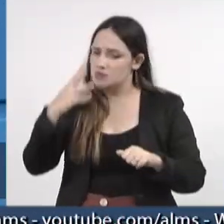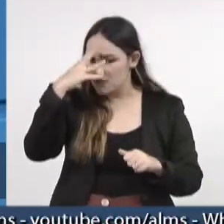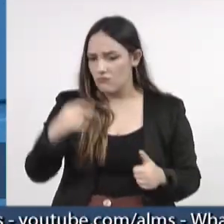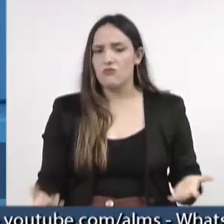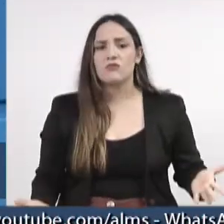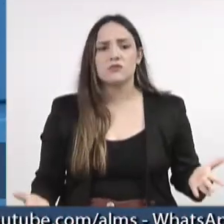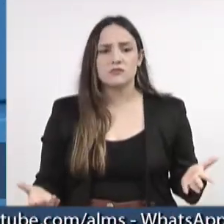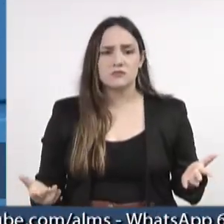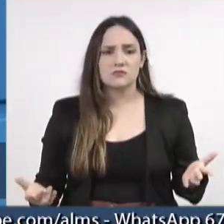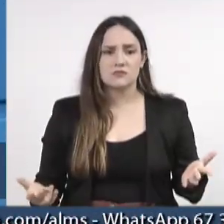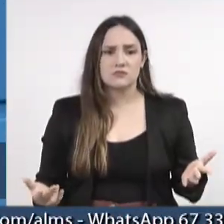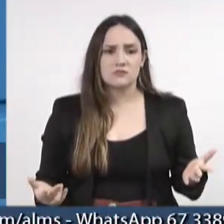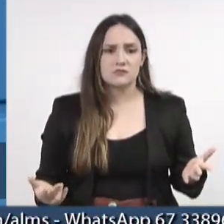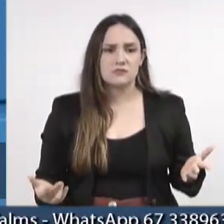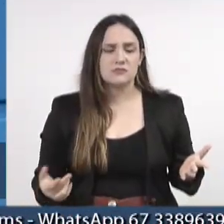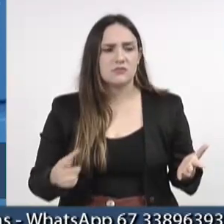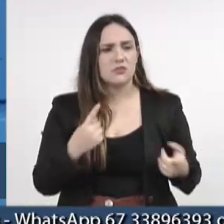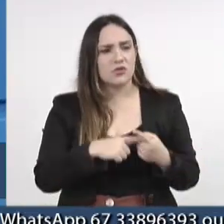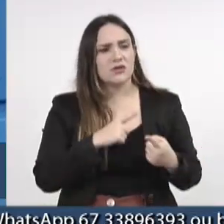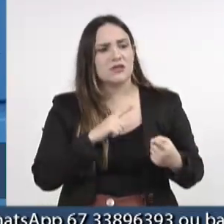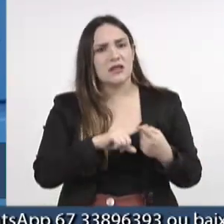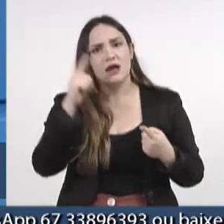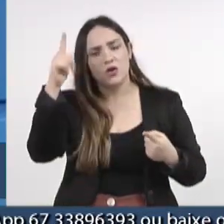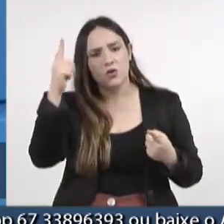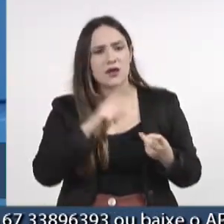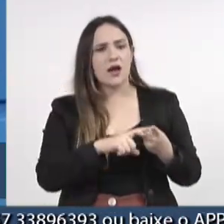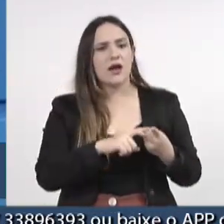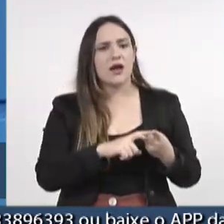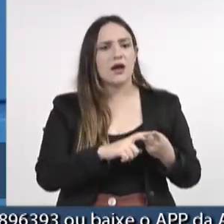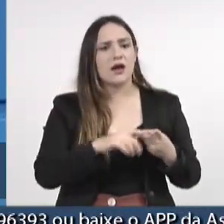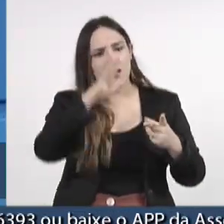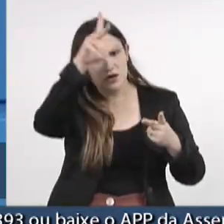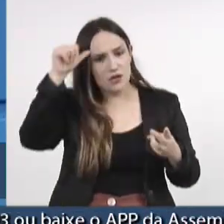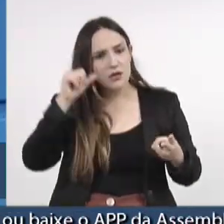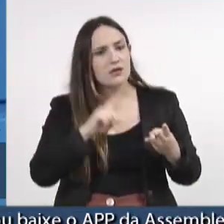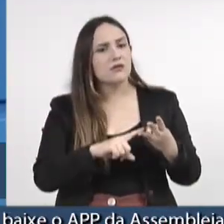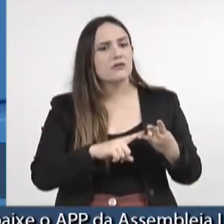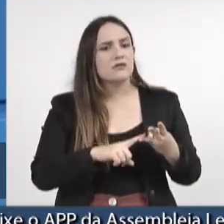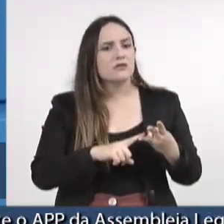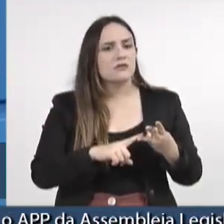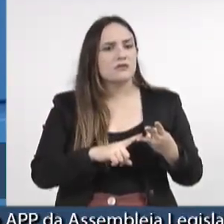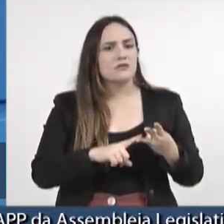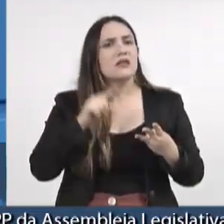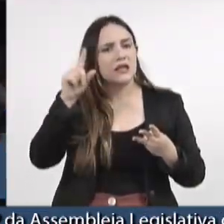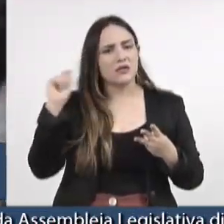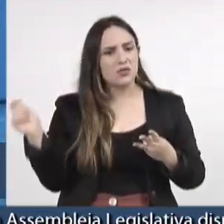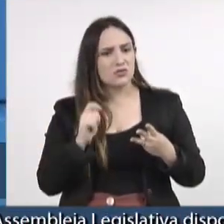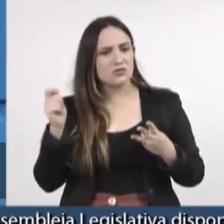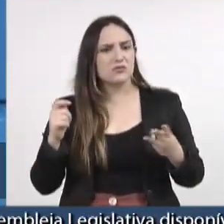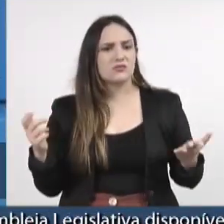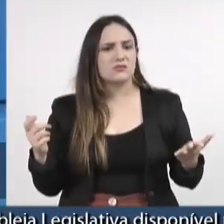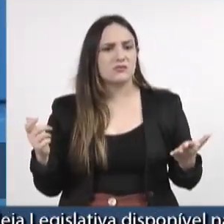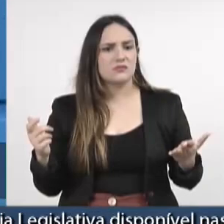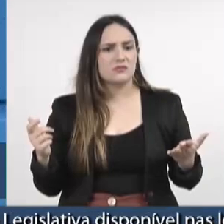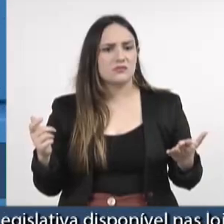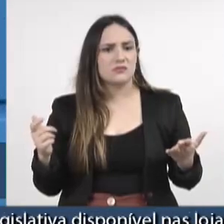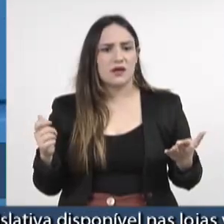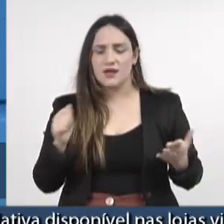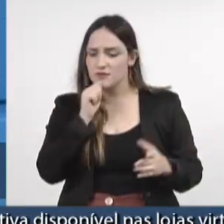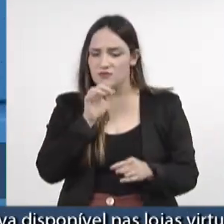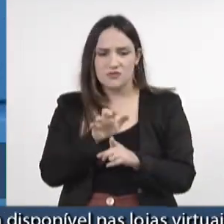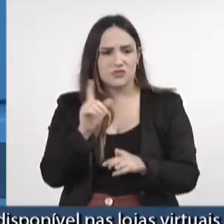homens, talvez é um desses aí que o CIMI pagou, e voltou e está lá invadido. E ainda queria que os índios dessem ordem